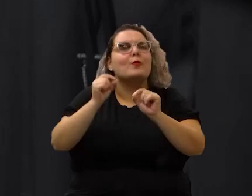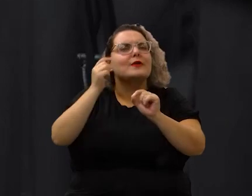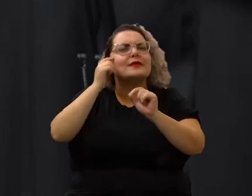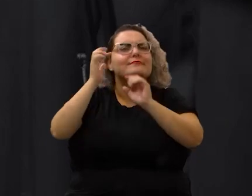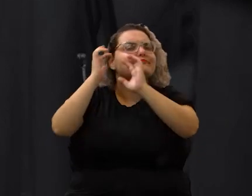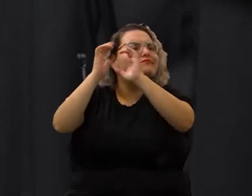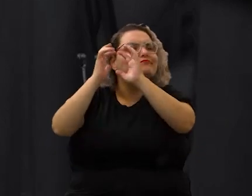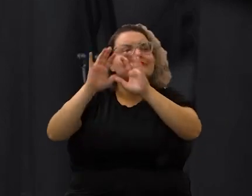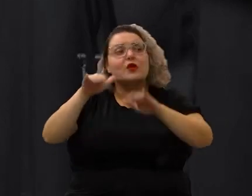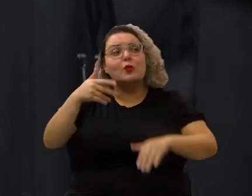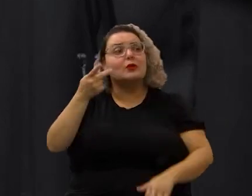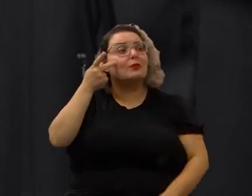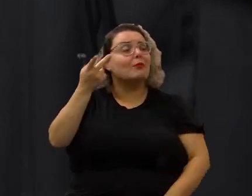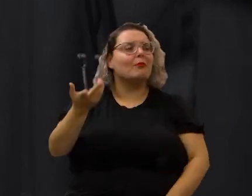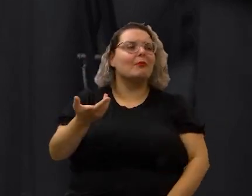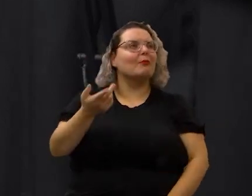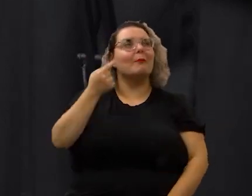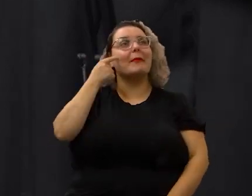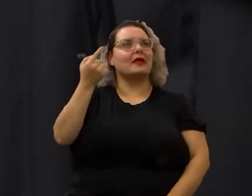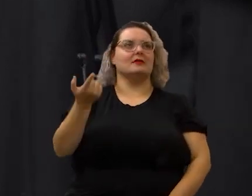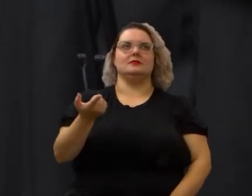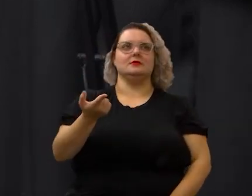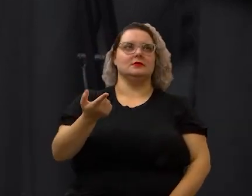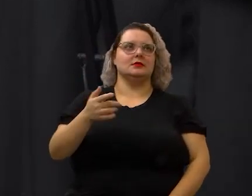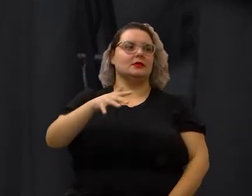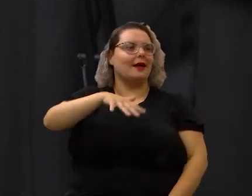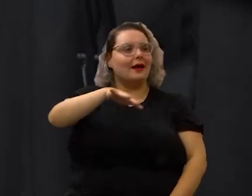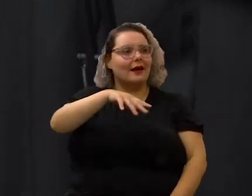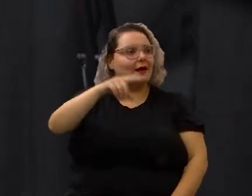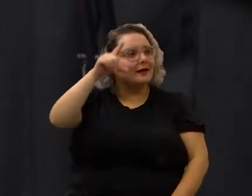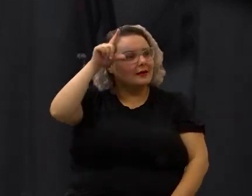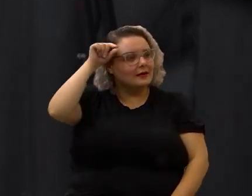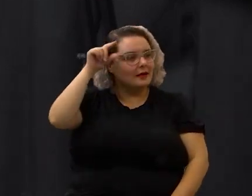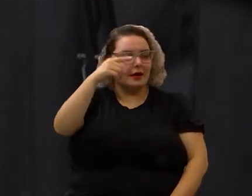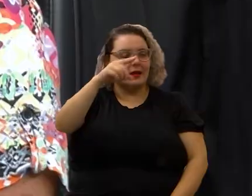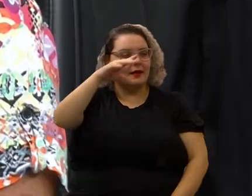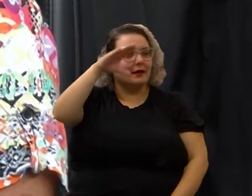que permeia tudo isso quando você pensa, por exemplo, na vida acadêmica?